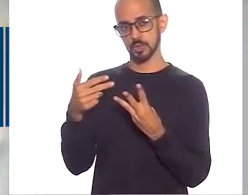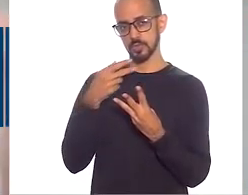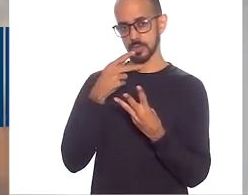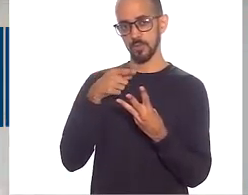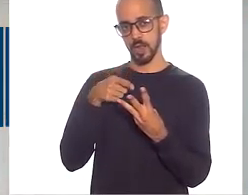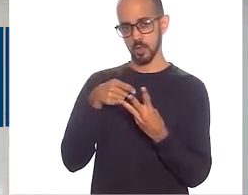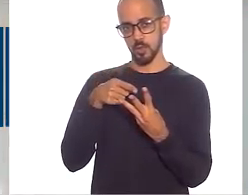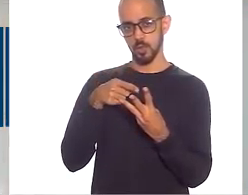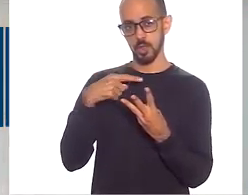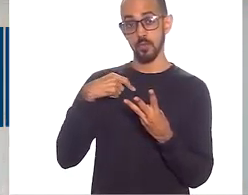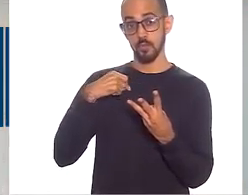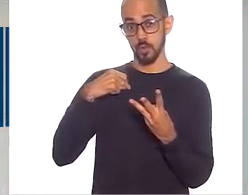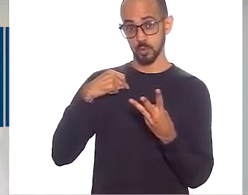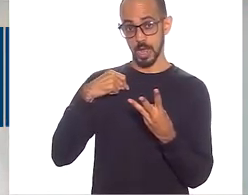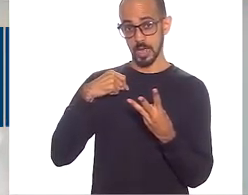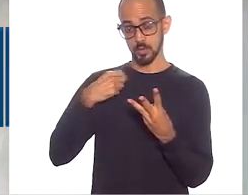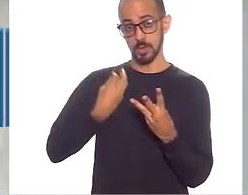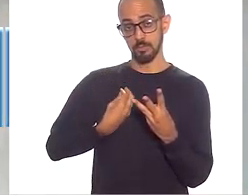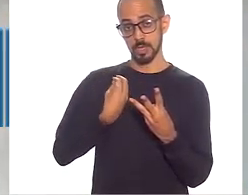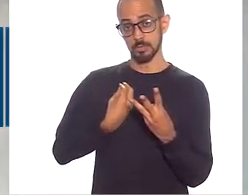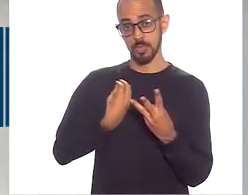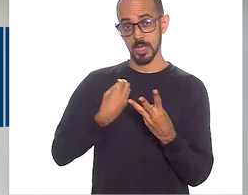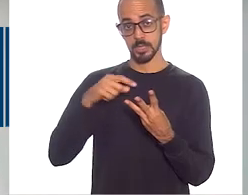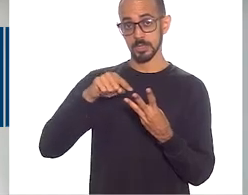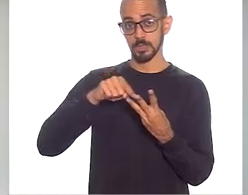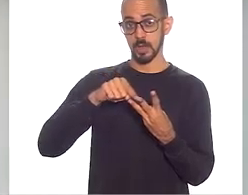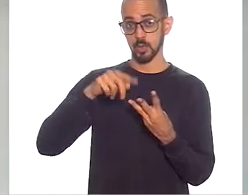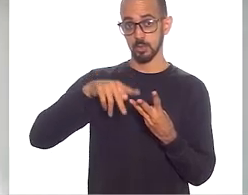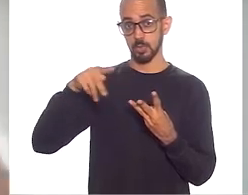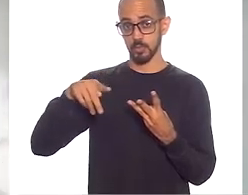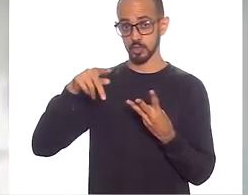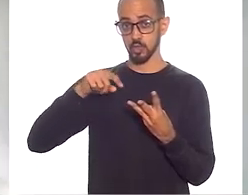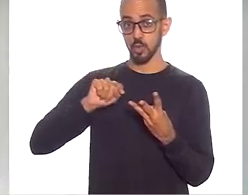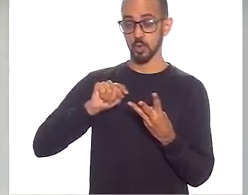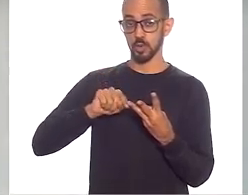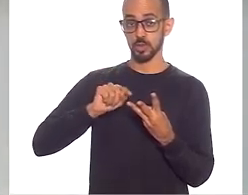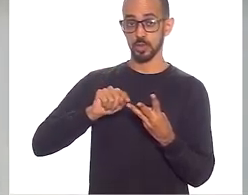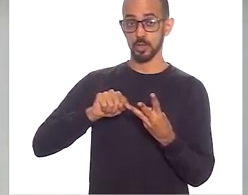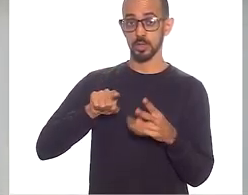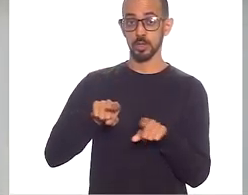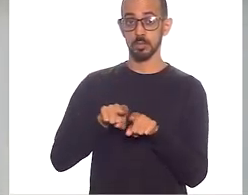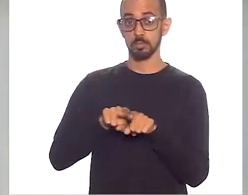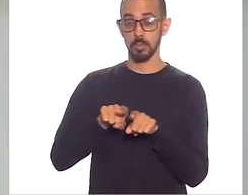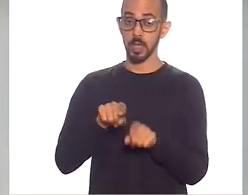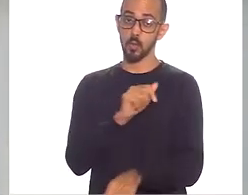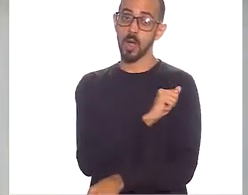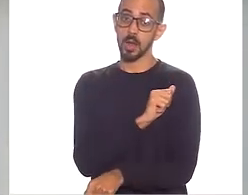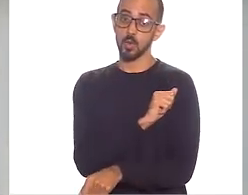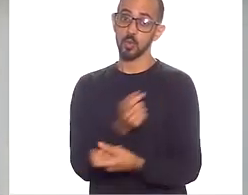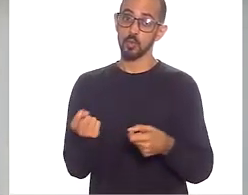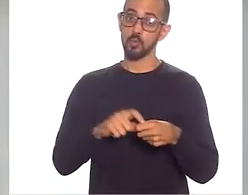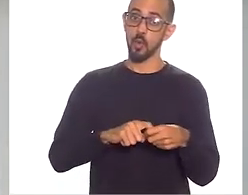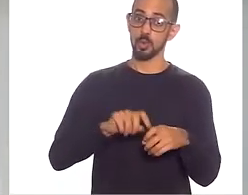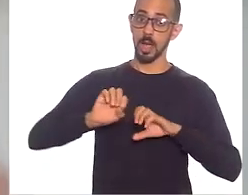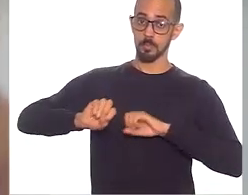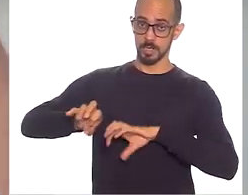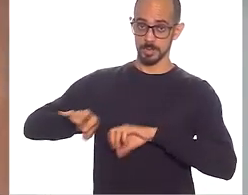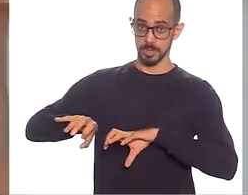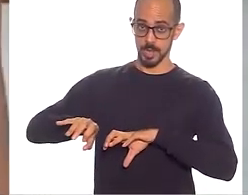do voluntariado, a capacitação do educador e, de fato, ter o aluno, né?